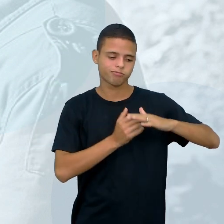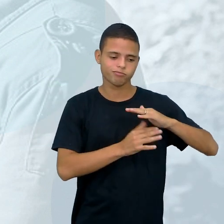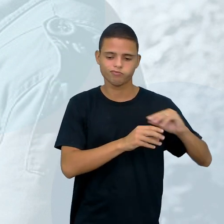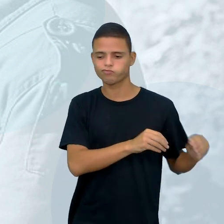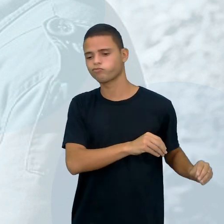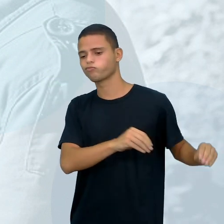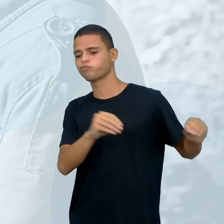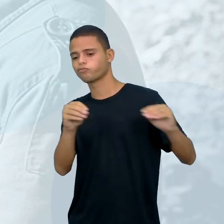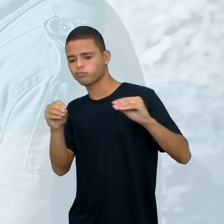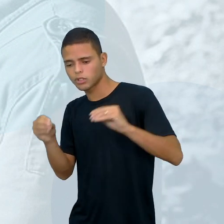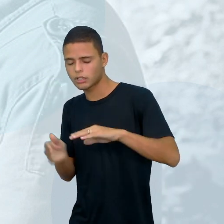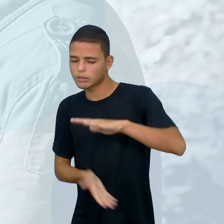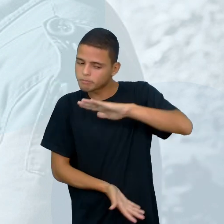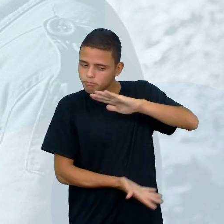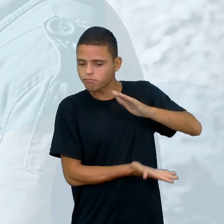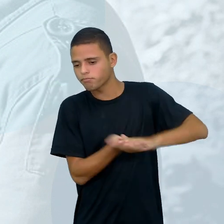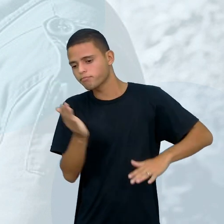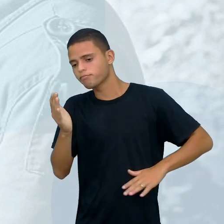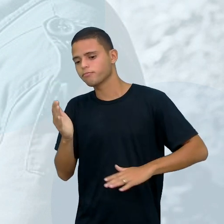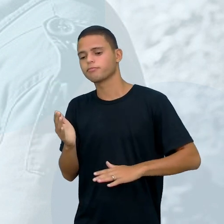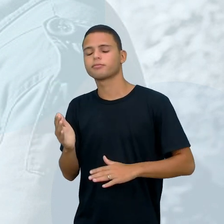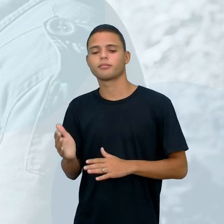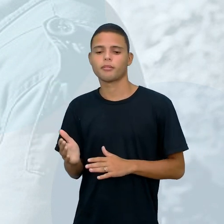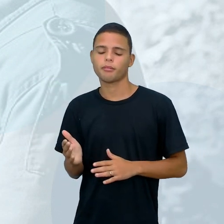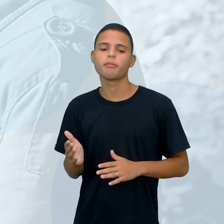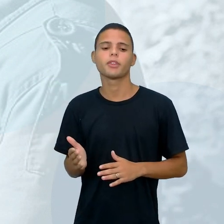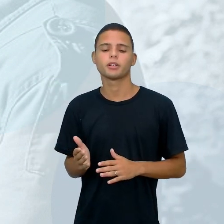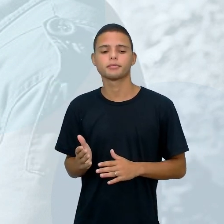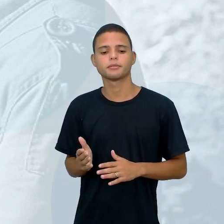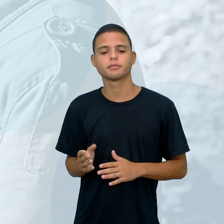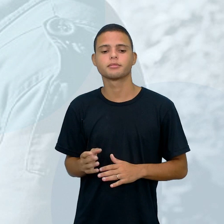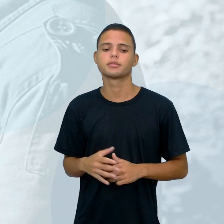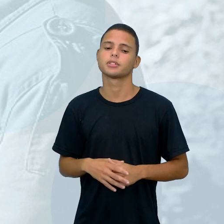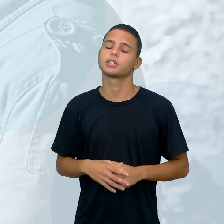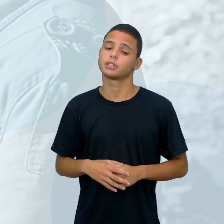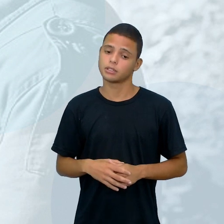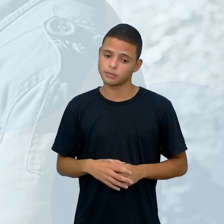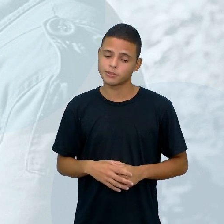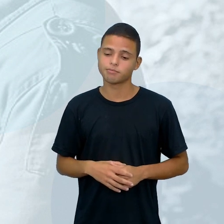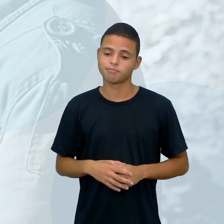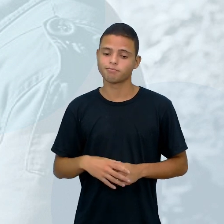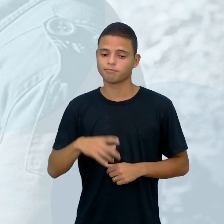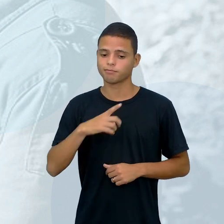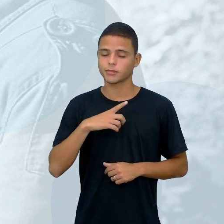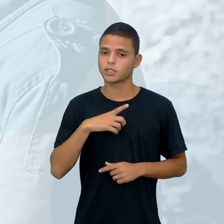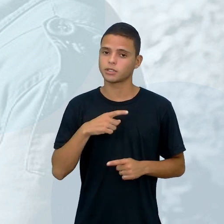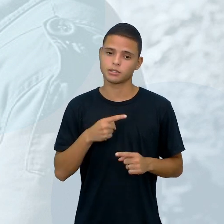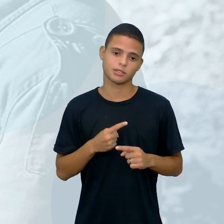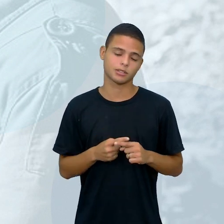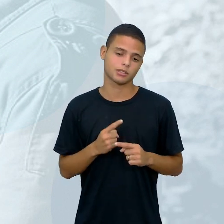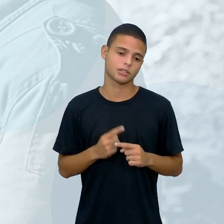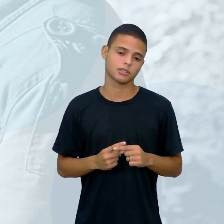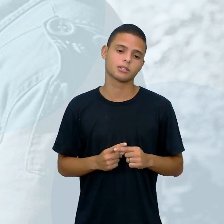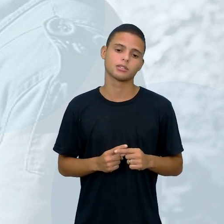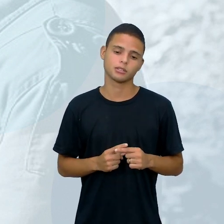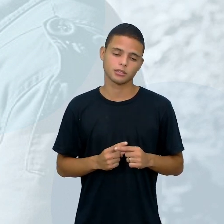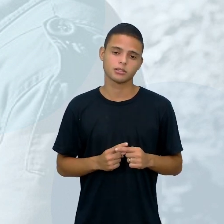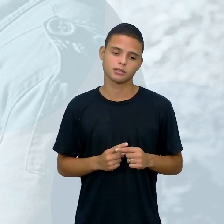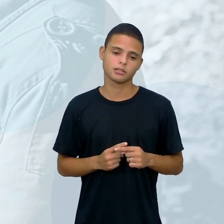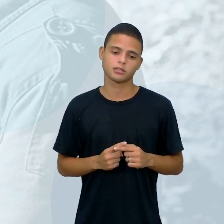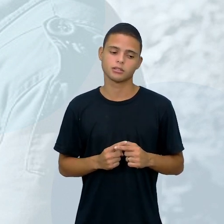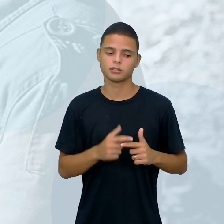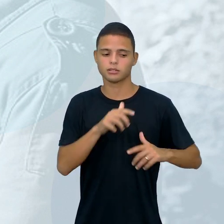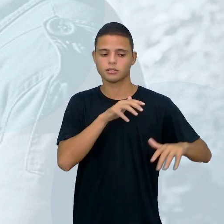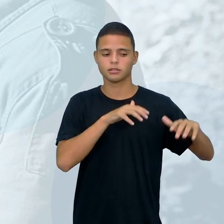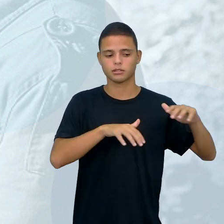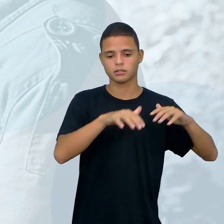a sair de suas casas, né? Mas a gente tem esse enfoque justamente na